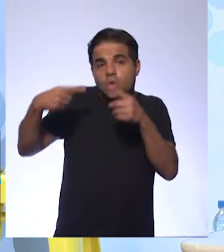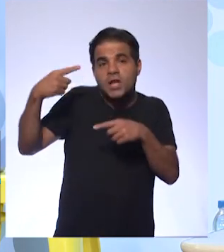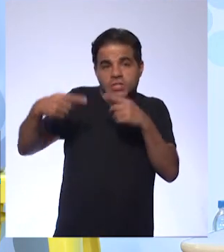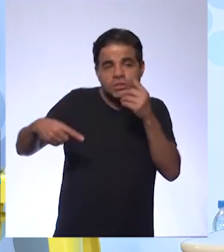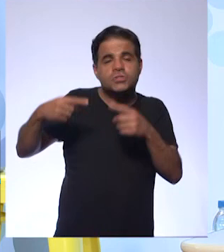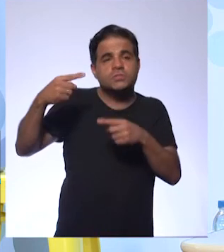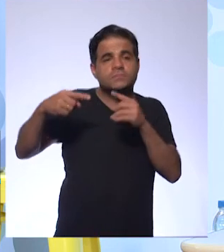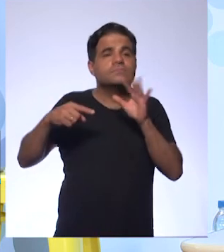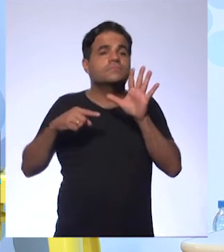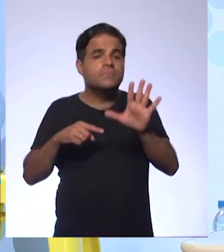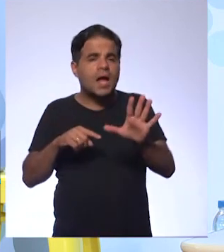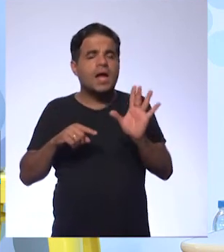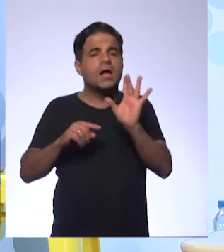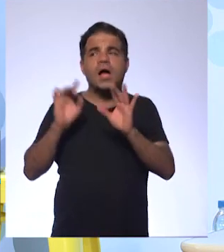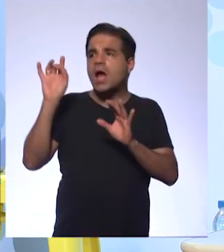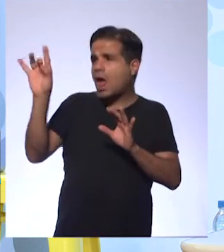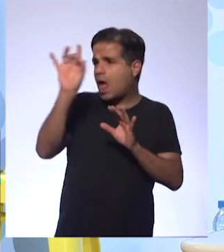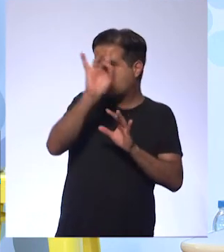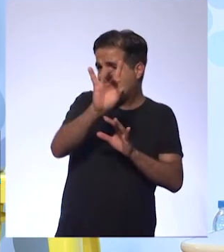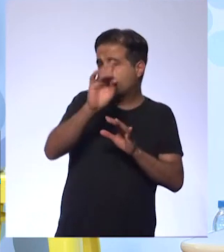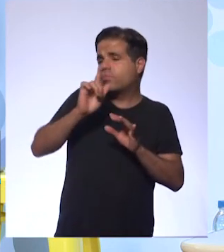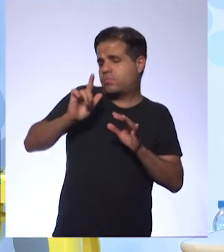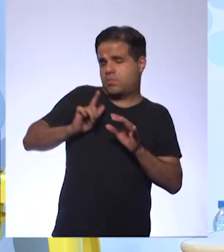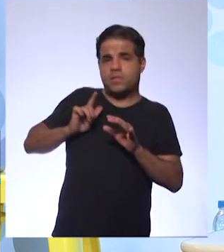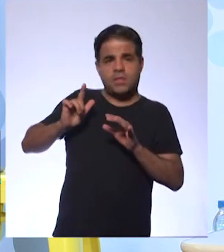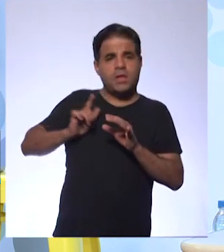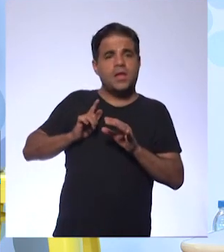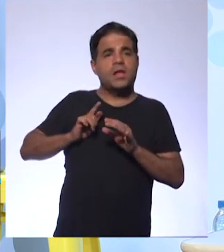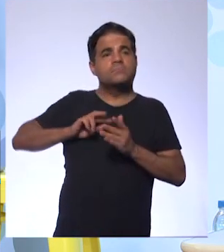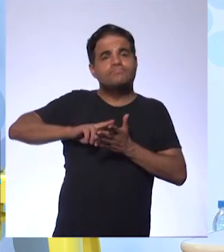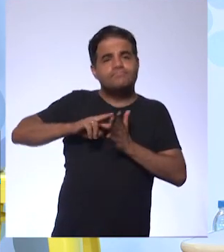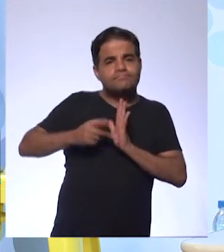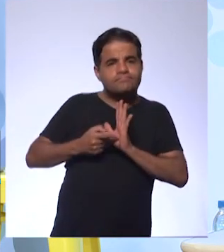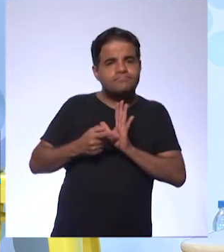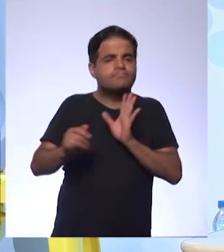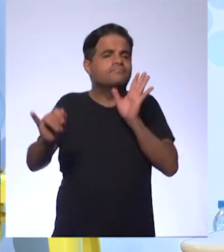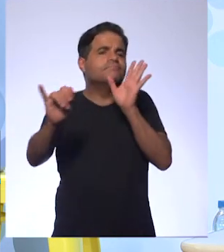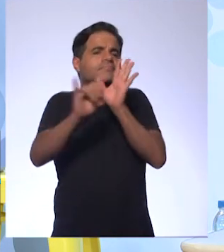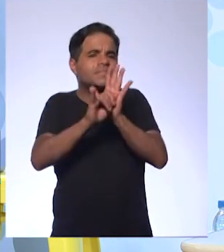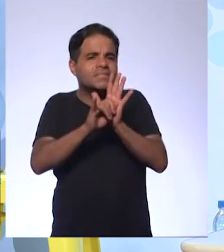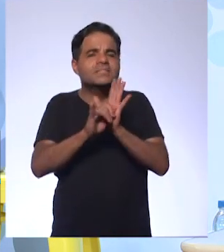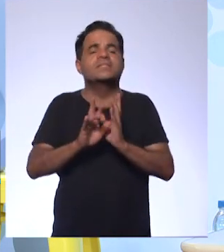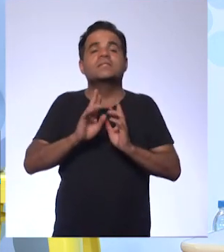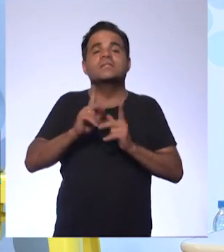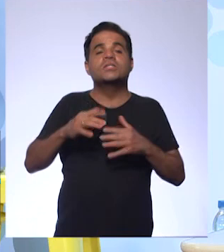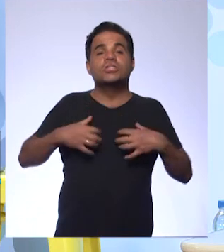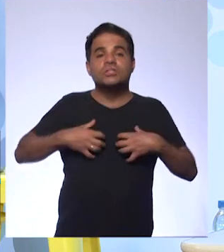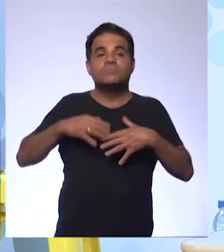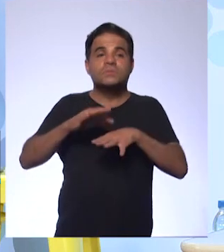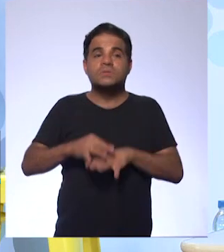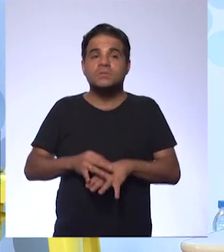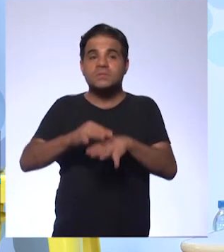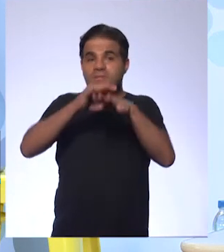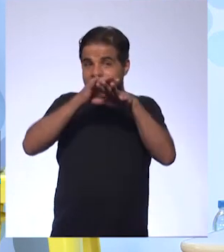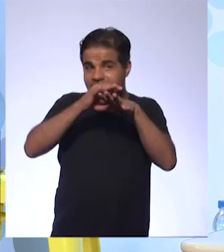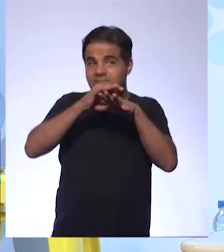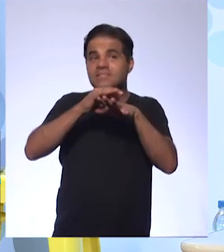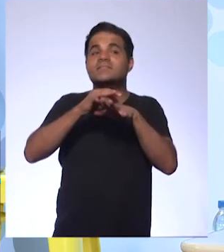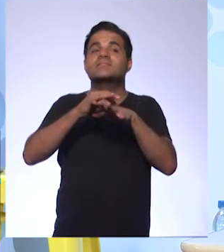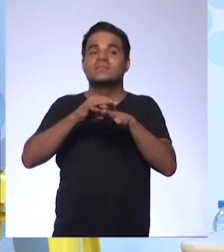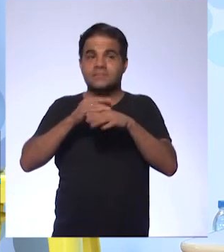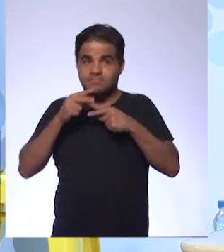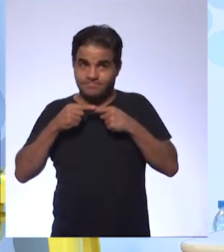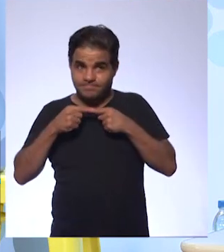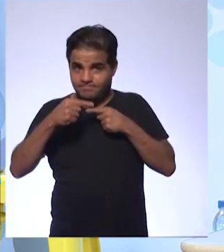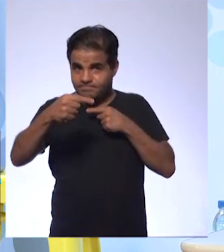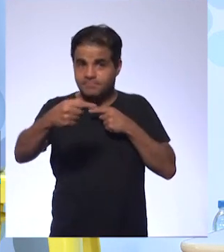né? Só que cada uma delas tem signos que vai reforçar o tipo de liderança que essa figura vai